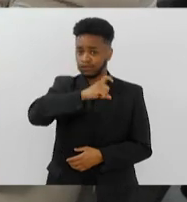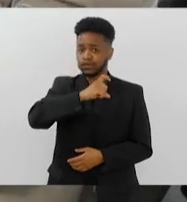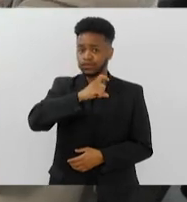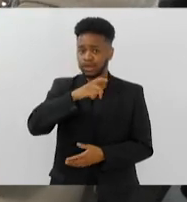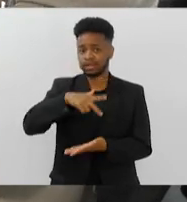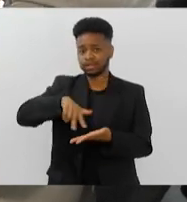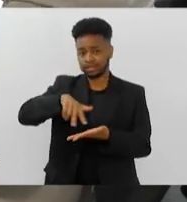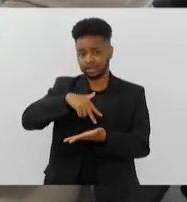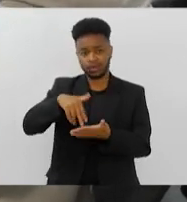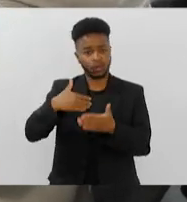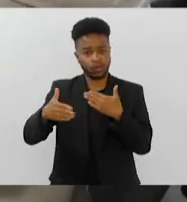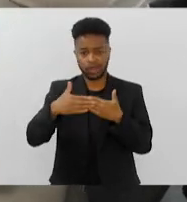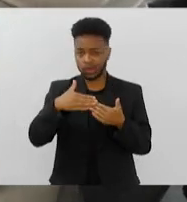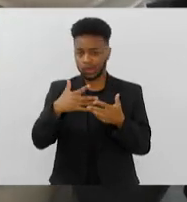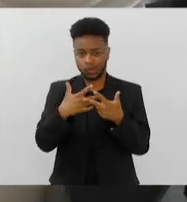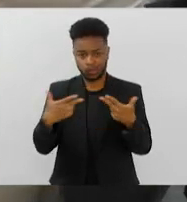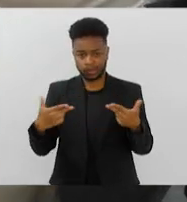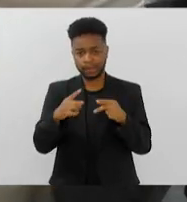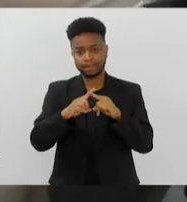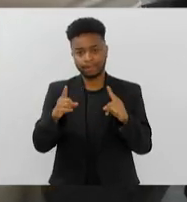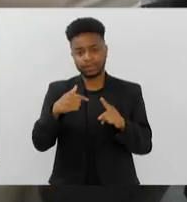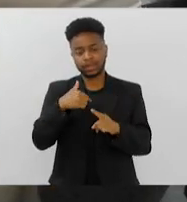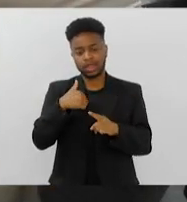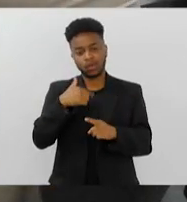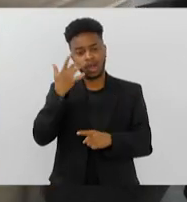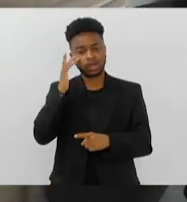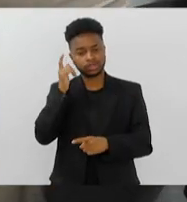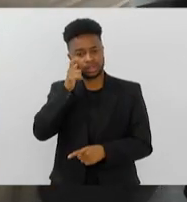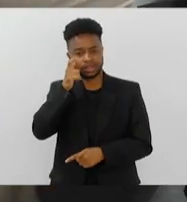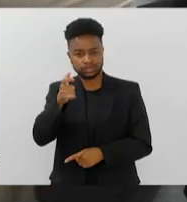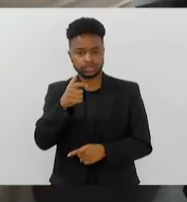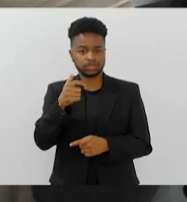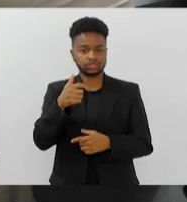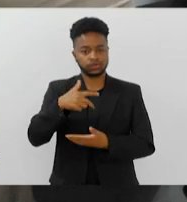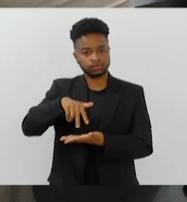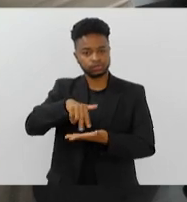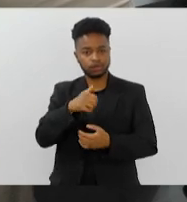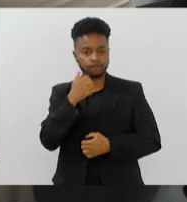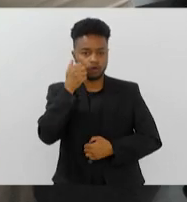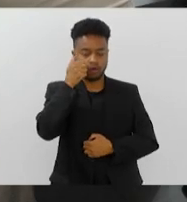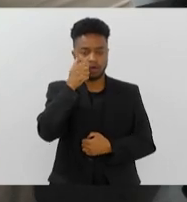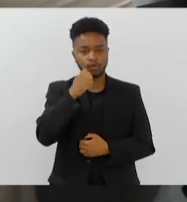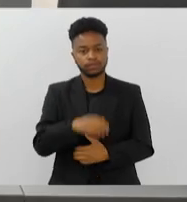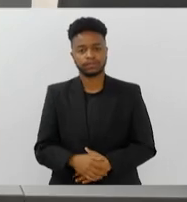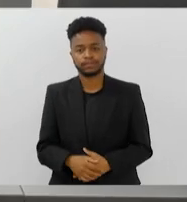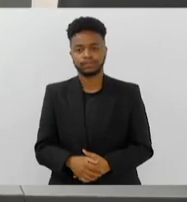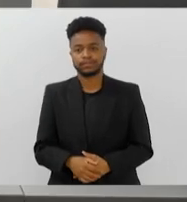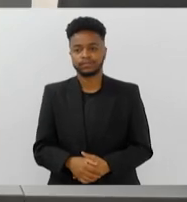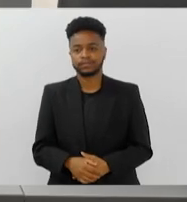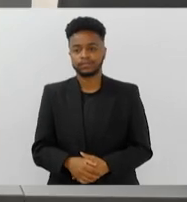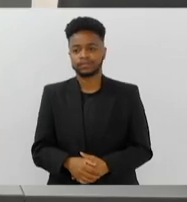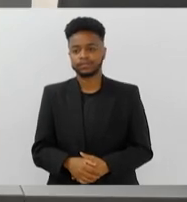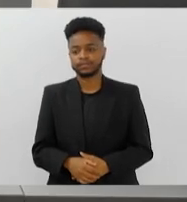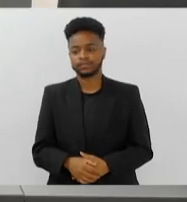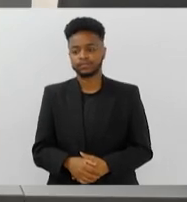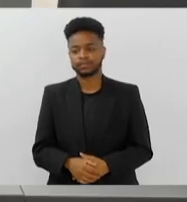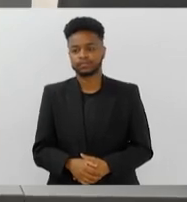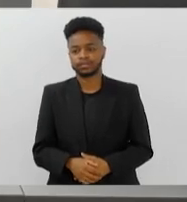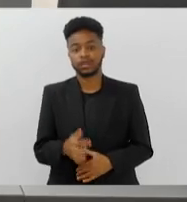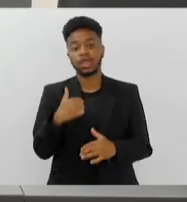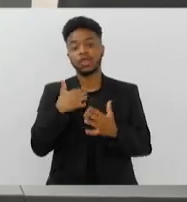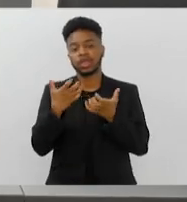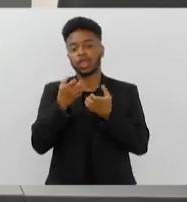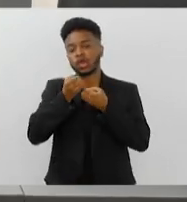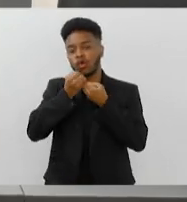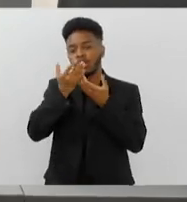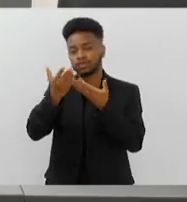de dançar qualquer coisa, mas que o forró é interessante, é. Isso é para quê? Quer botar? Já eu quero confessar que